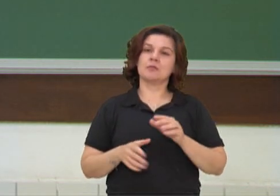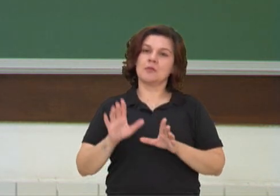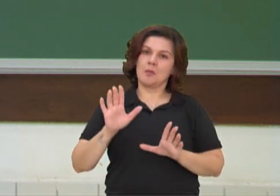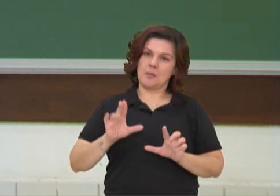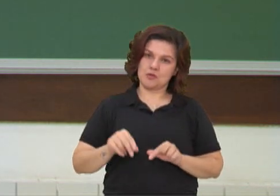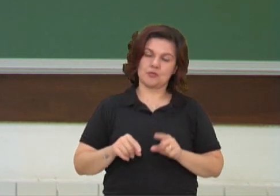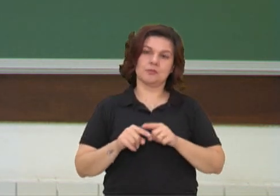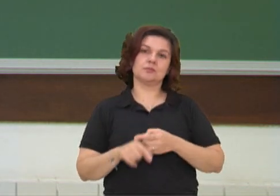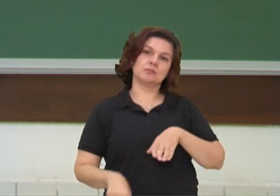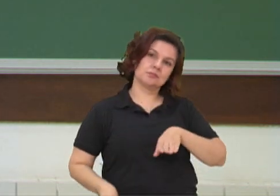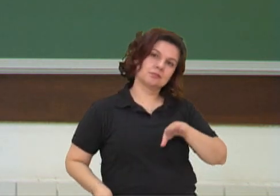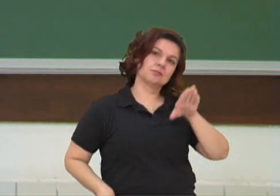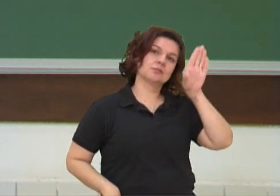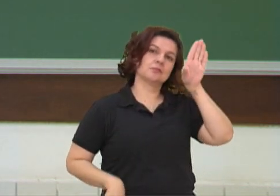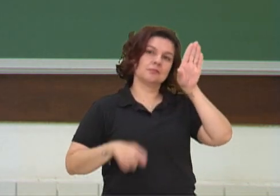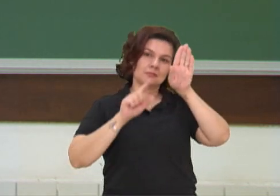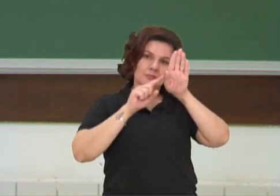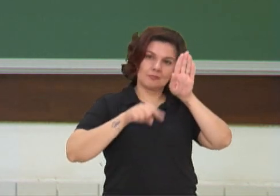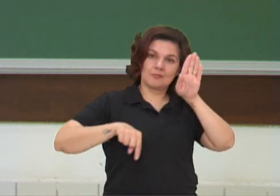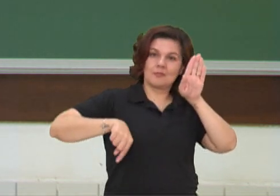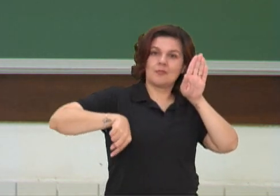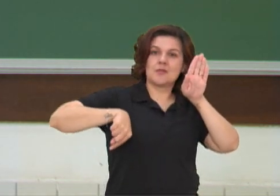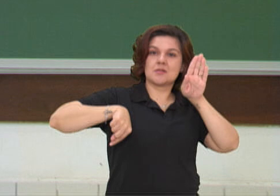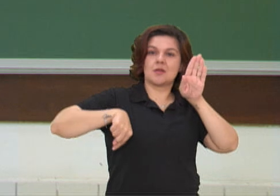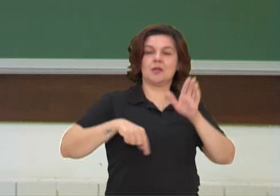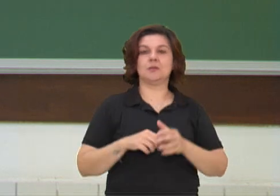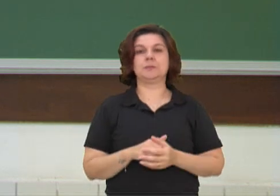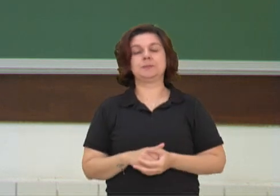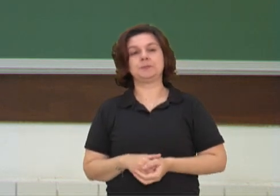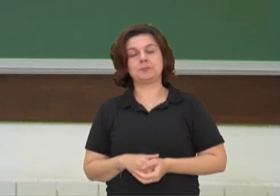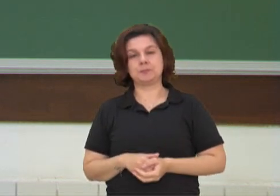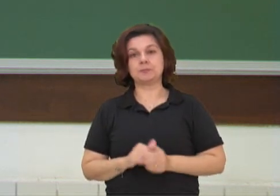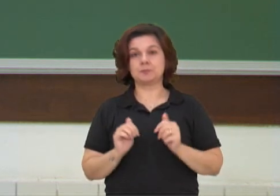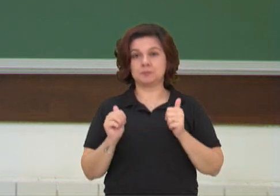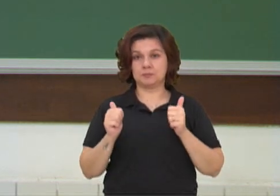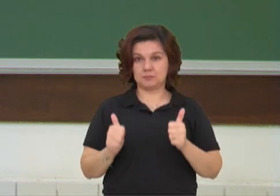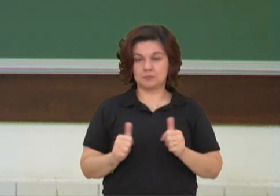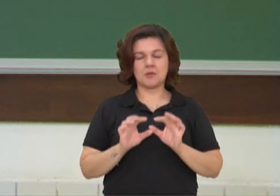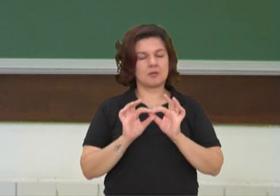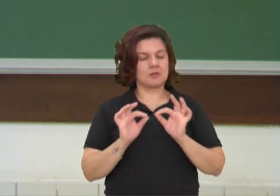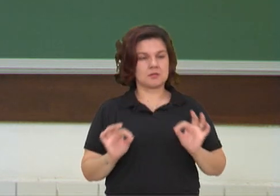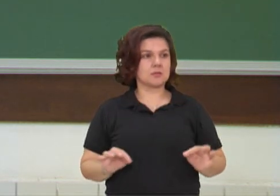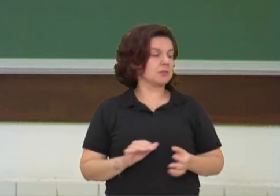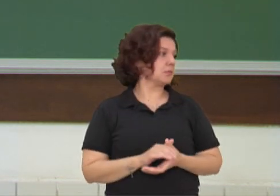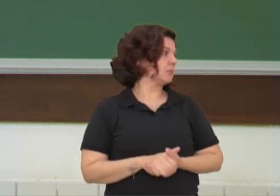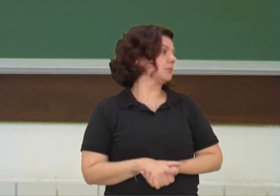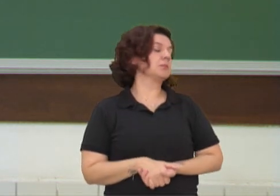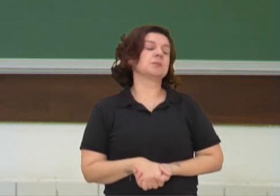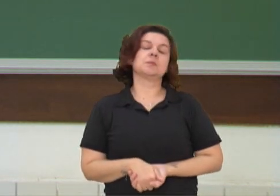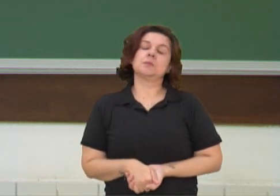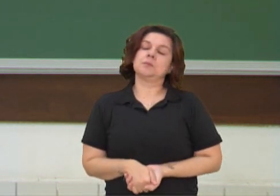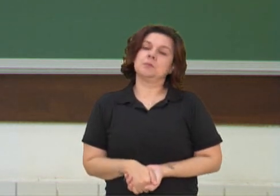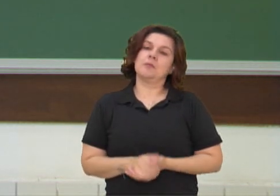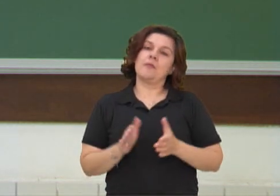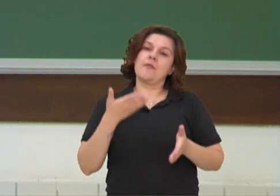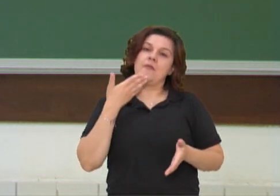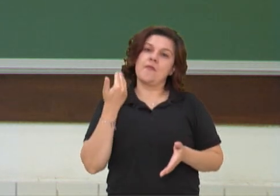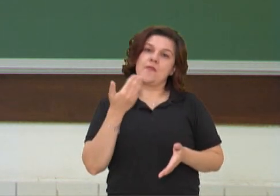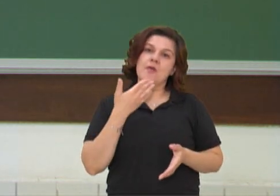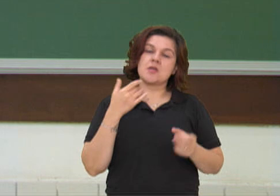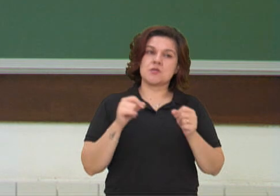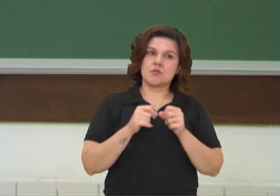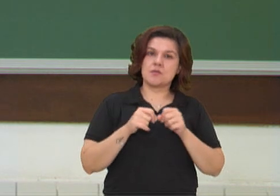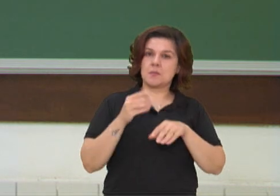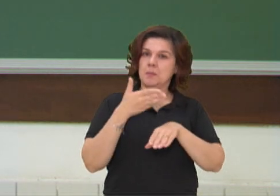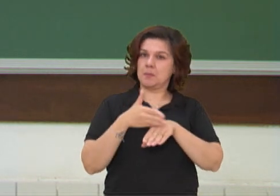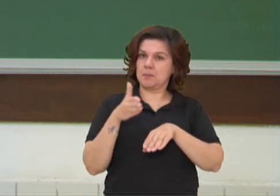baixou, você levanta ali seu braço esquerdo e sua outra perna ali esquerda. São exercícios assim bem fáceis assim, de serem executados. Façam